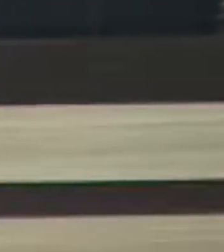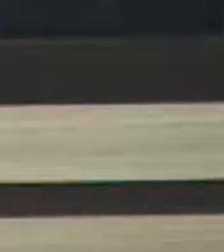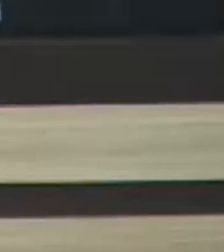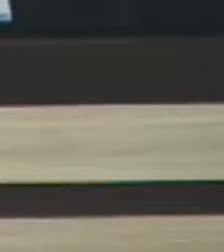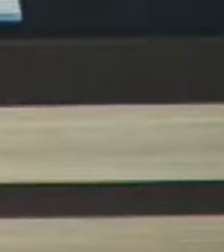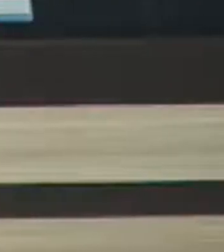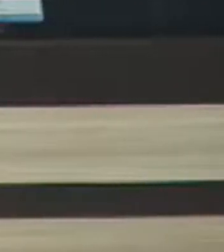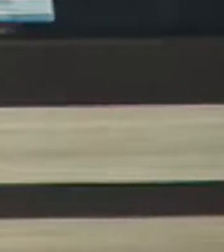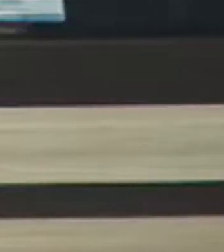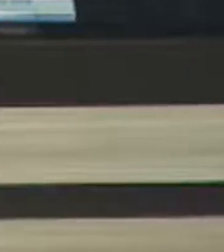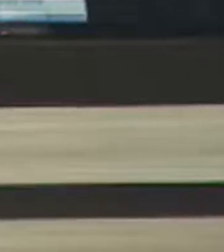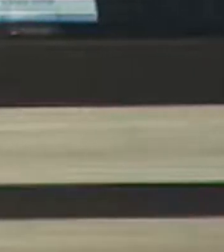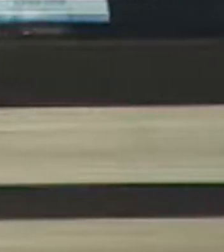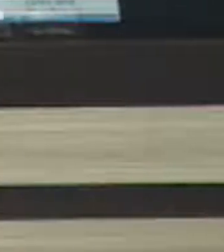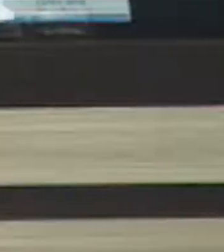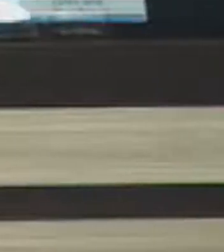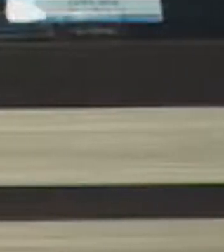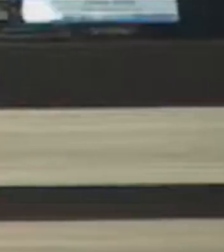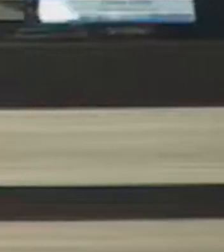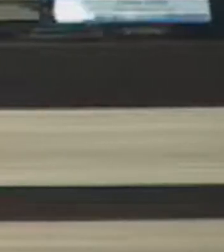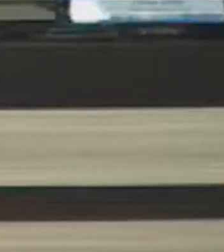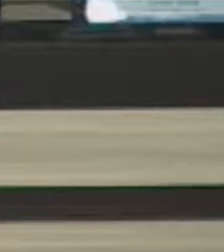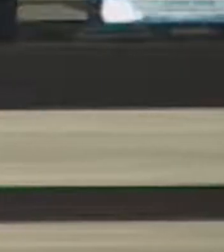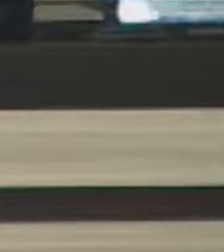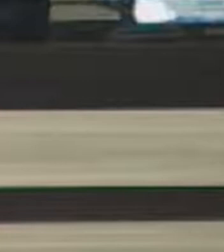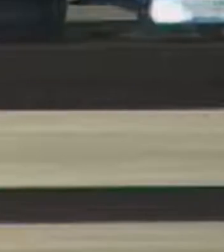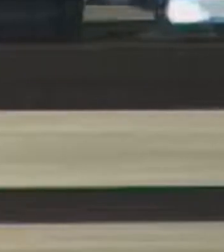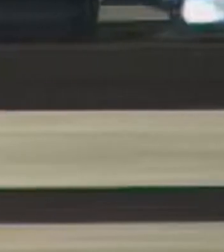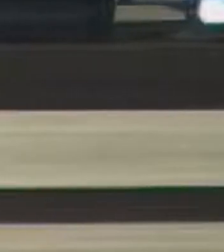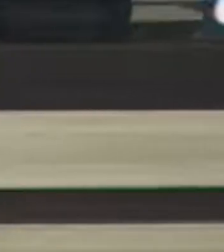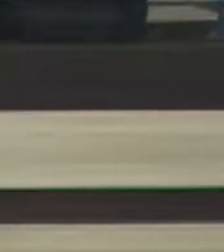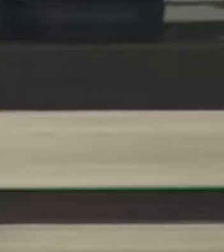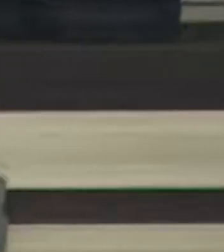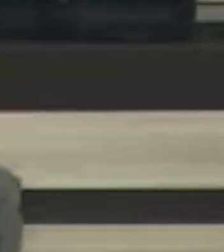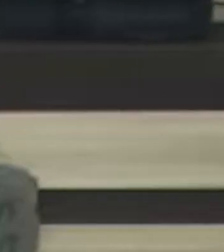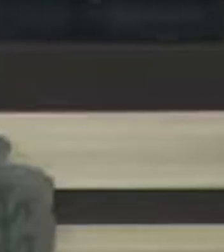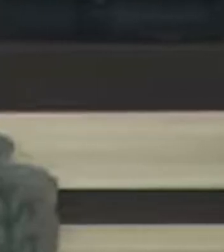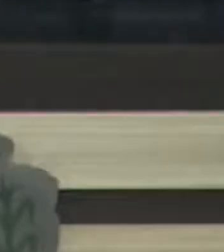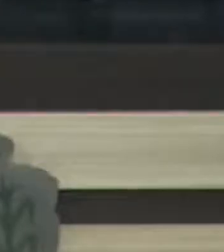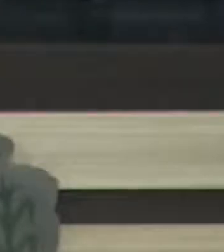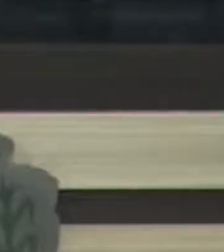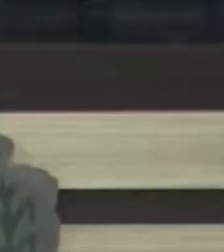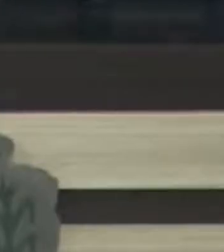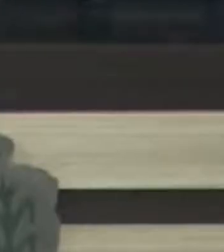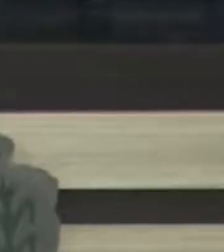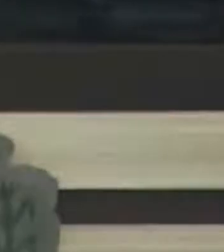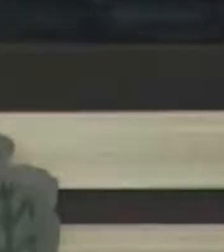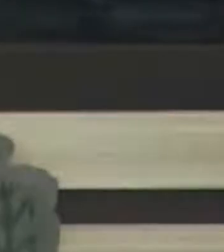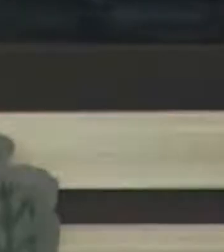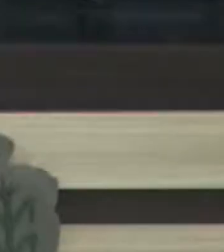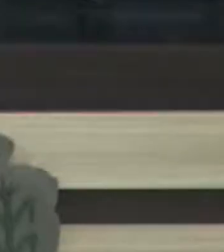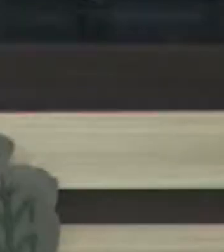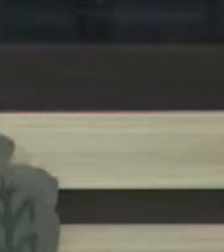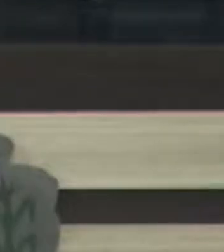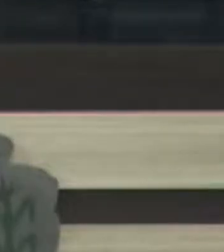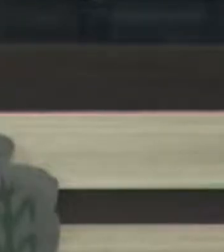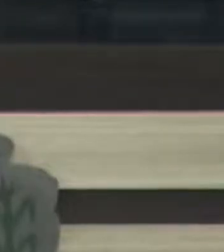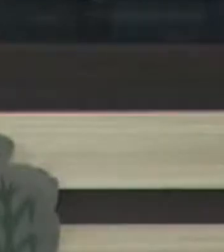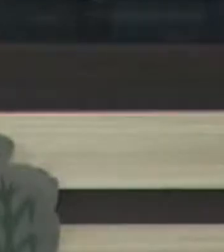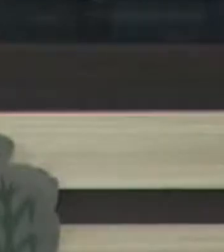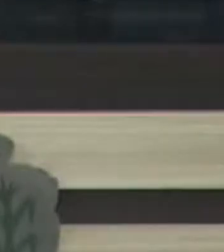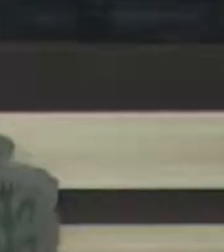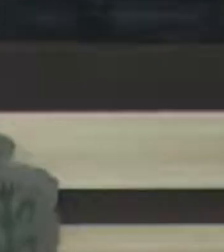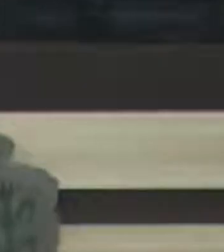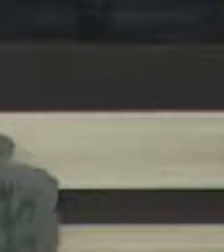não. Requeremos, com fundamento na letra B do inciso 1º do artigo 192 do Regimento Interno desta Câmara Municipal de